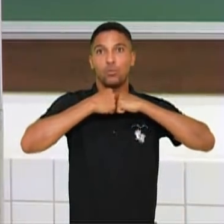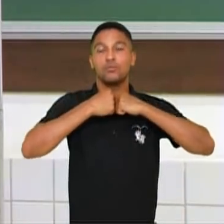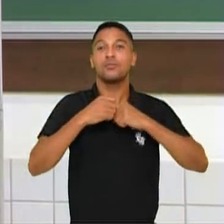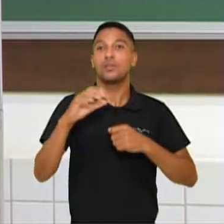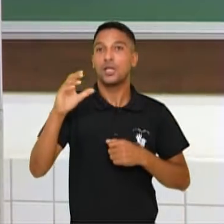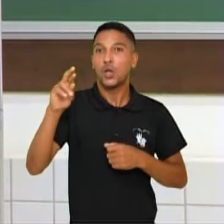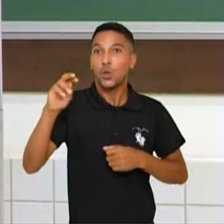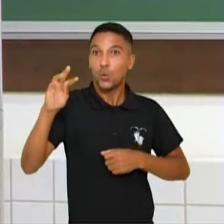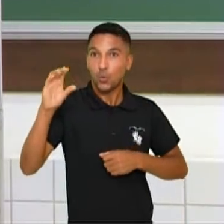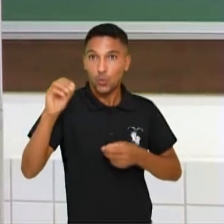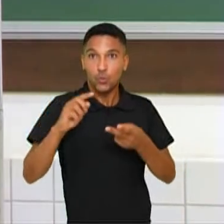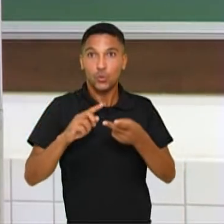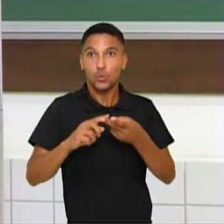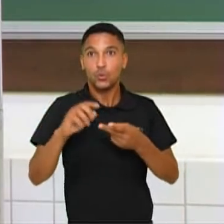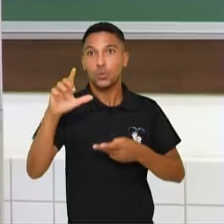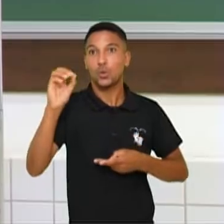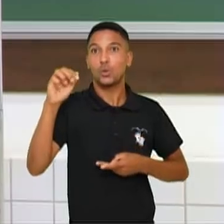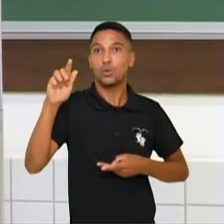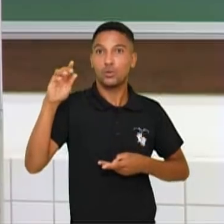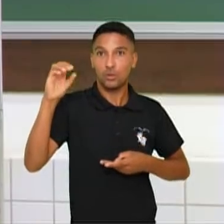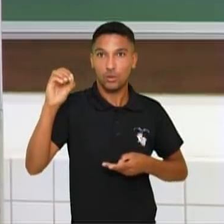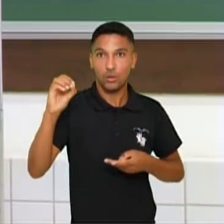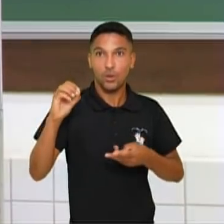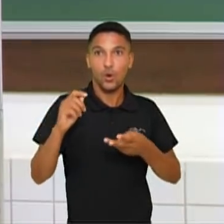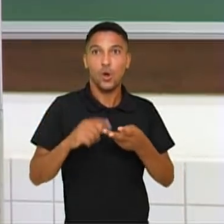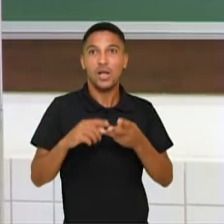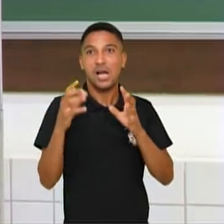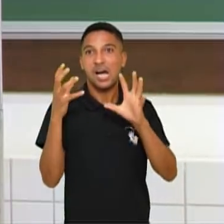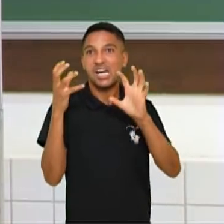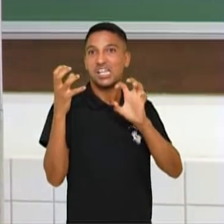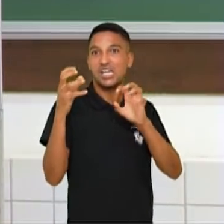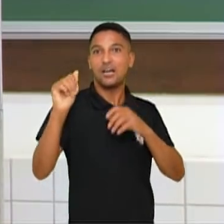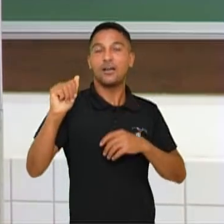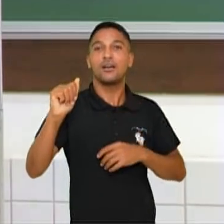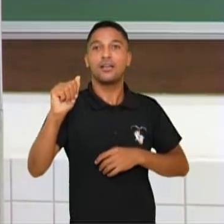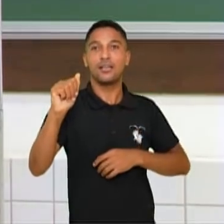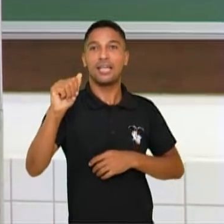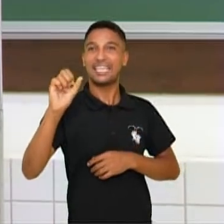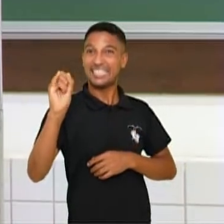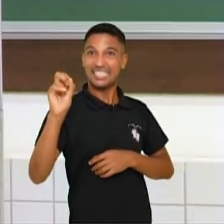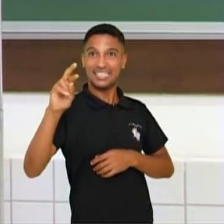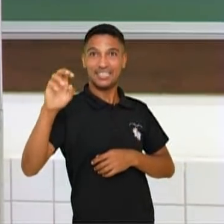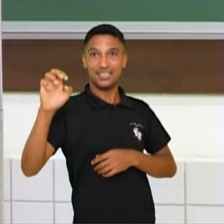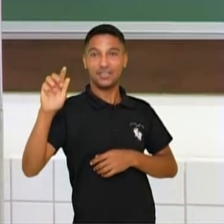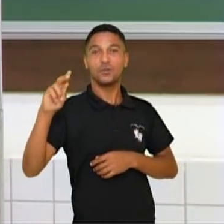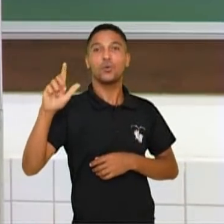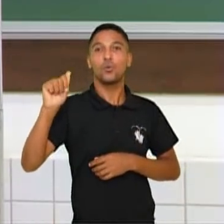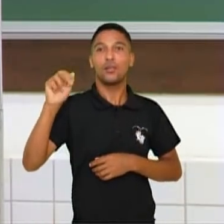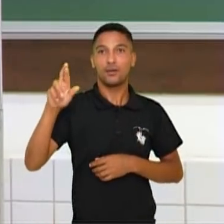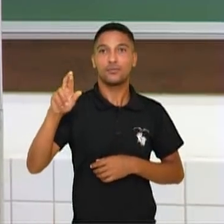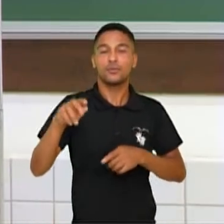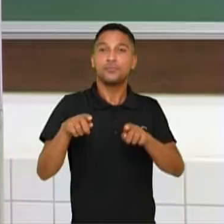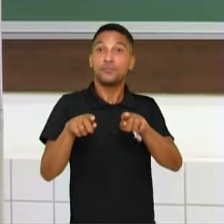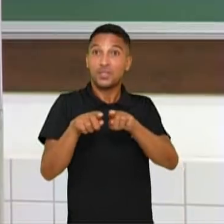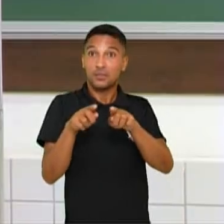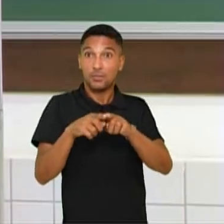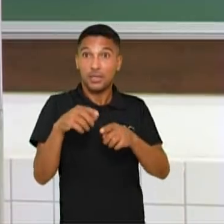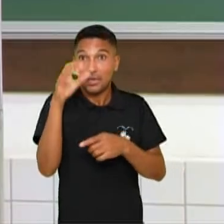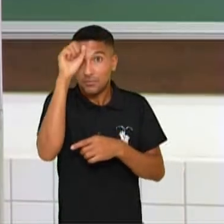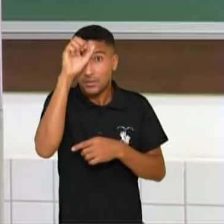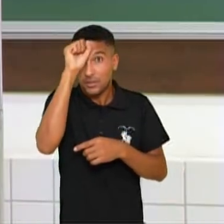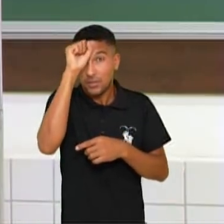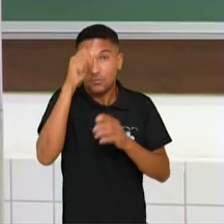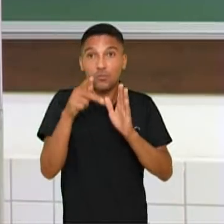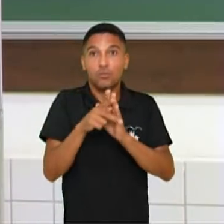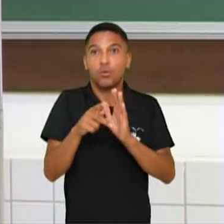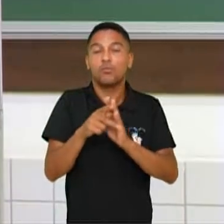Sustentar, proteger, movimentação do corpo. Aprendemos também periósteo e endósteo, que são